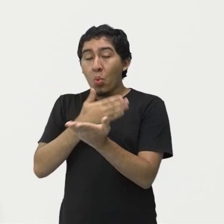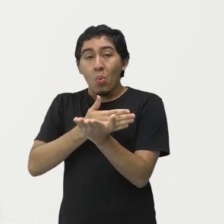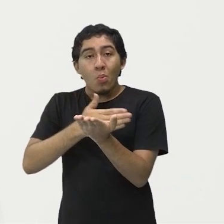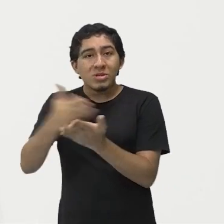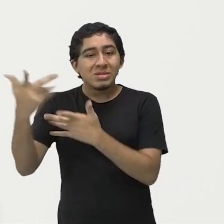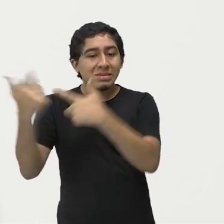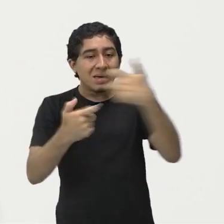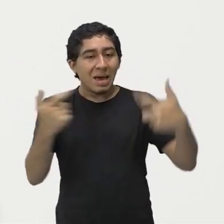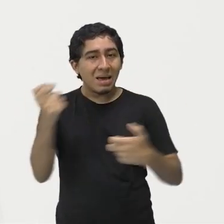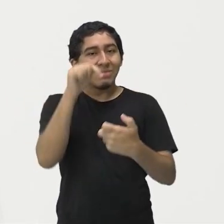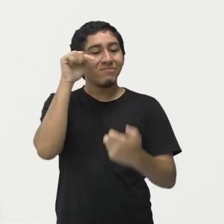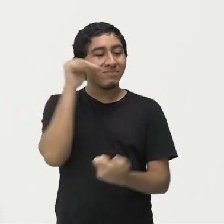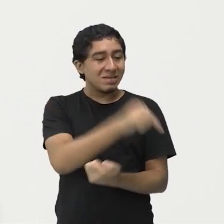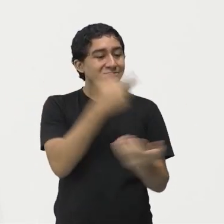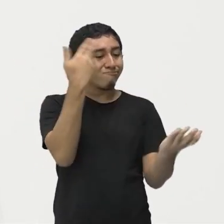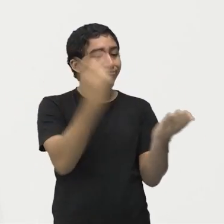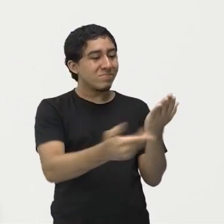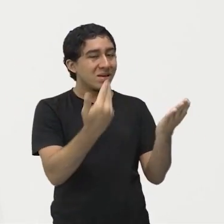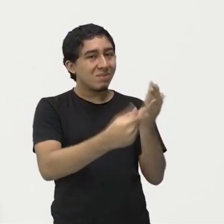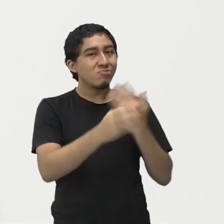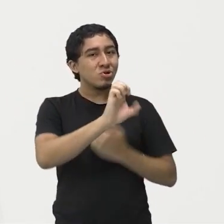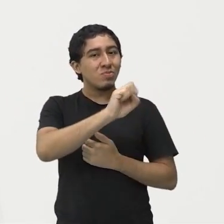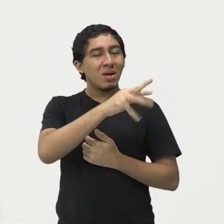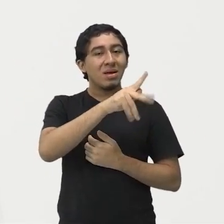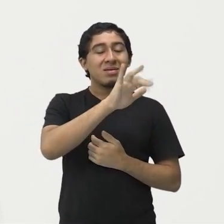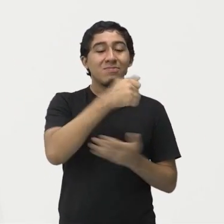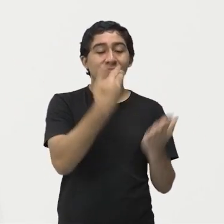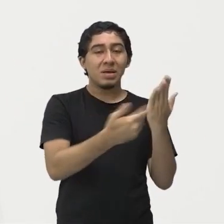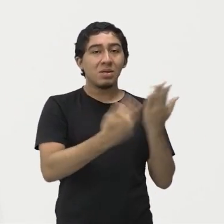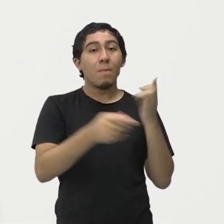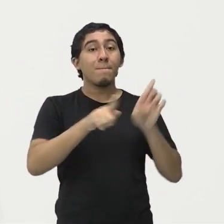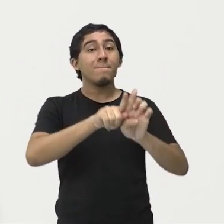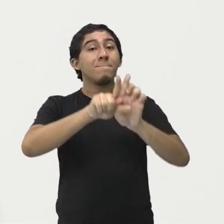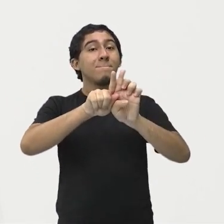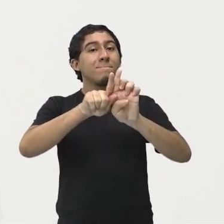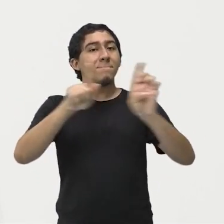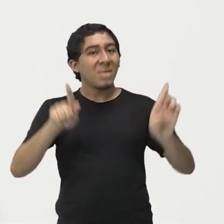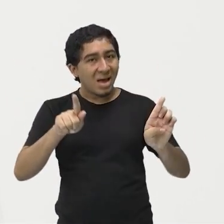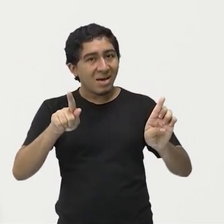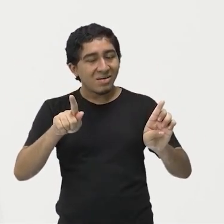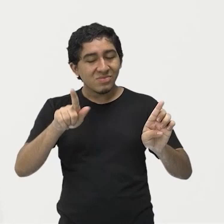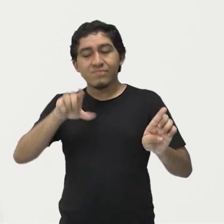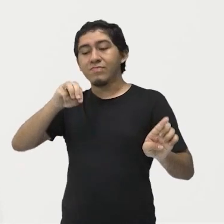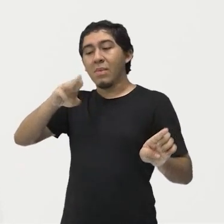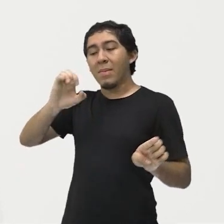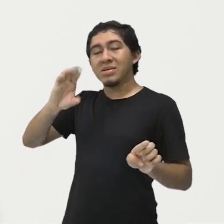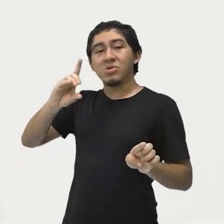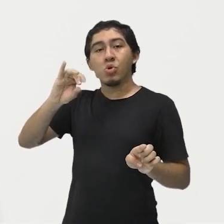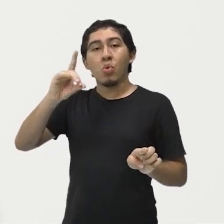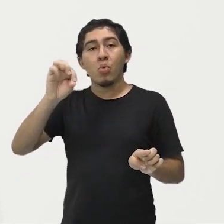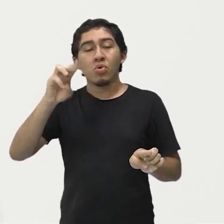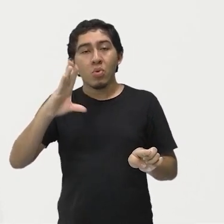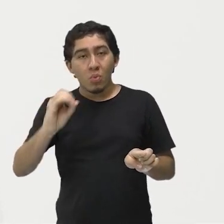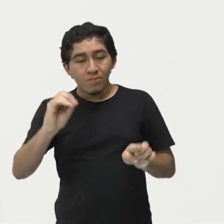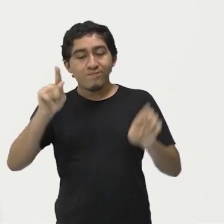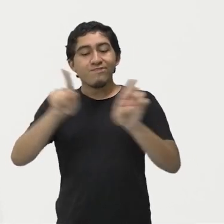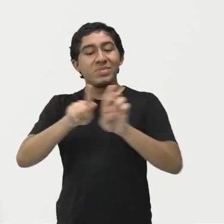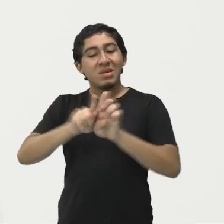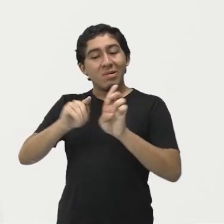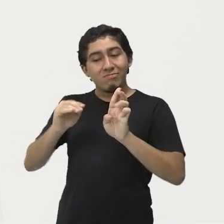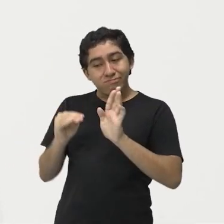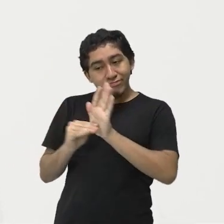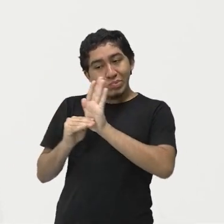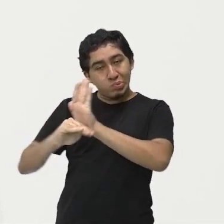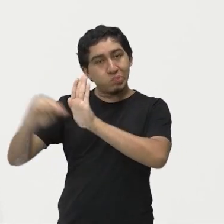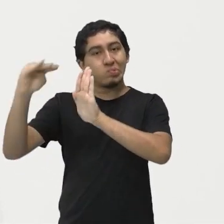mas eles não conseguiram conter a força do Império Macedônico. A Macedônia estava em plena